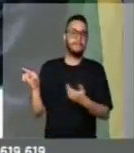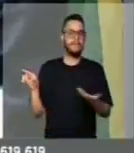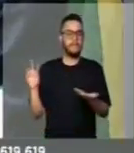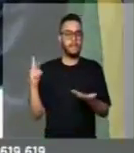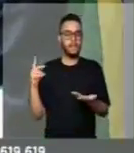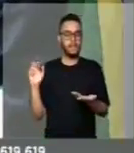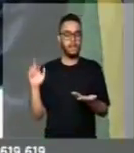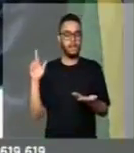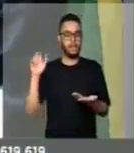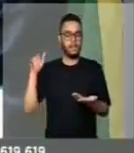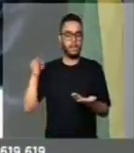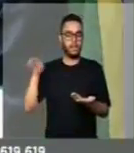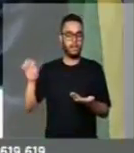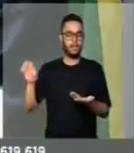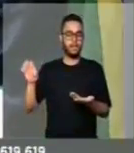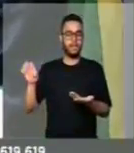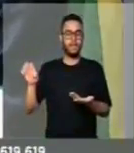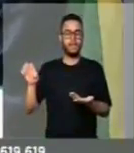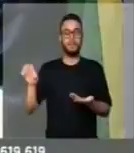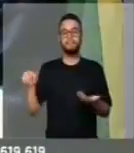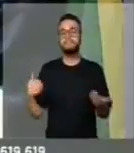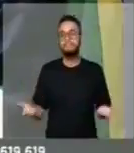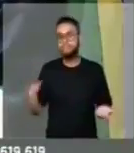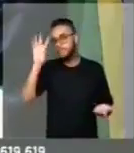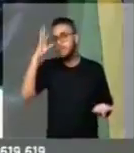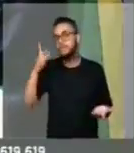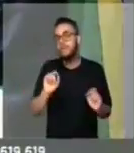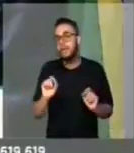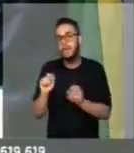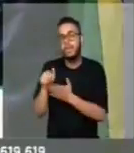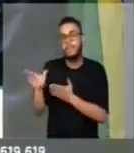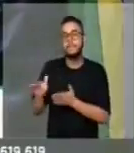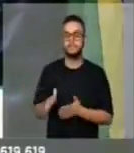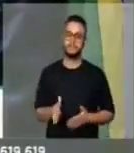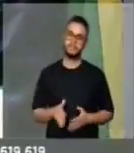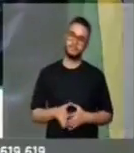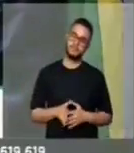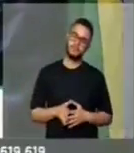Henrique Meirelles e resolveu tirá-lo.